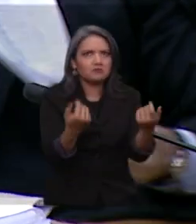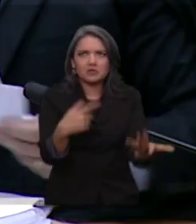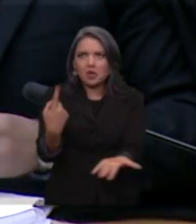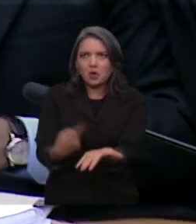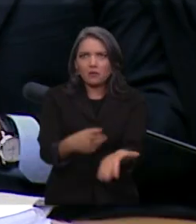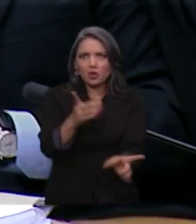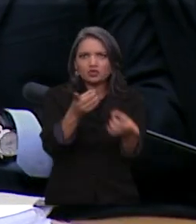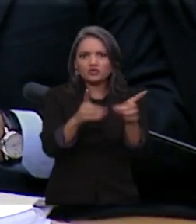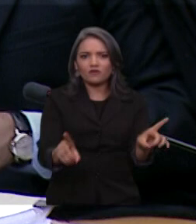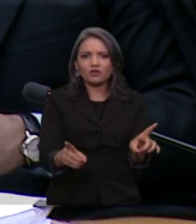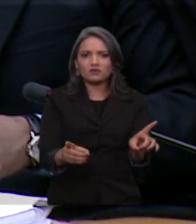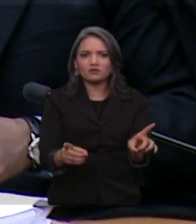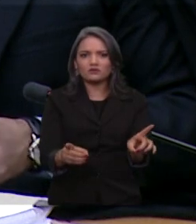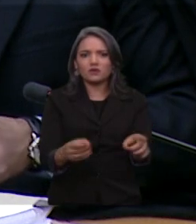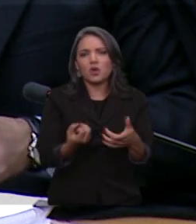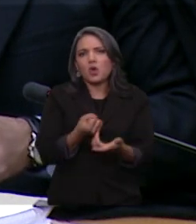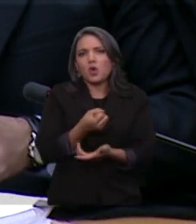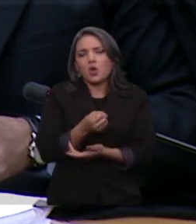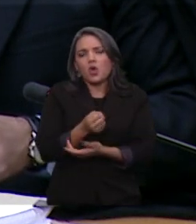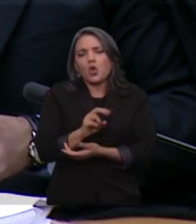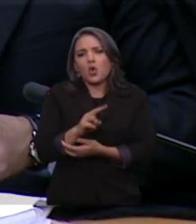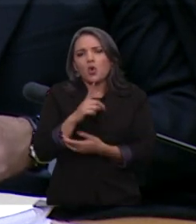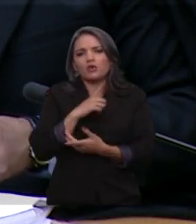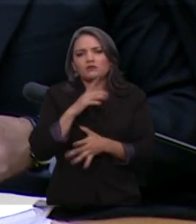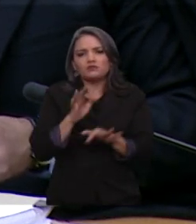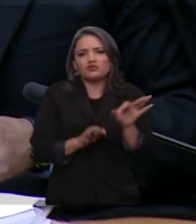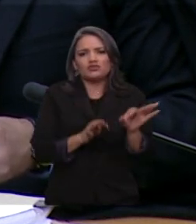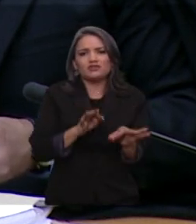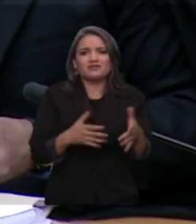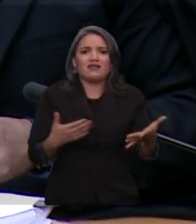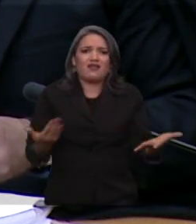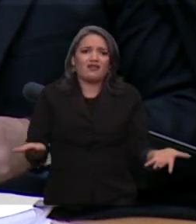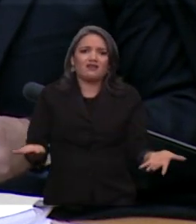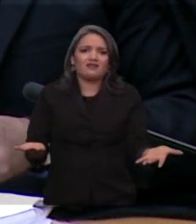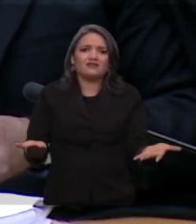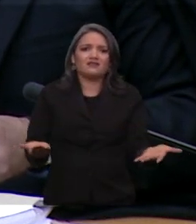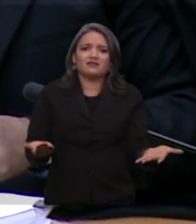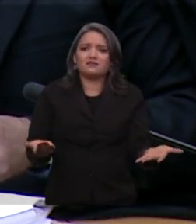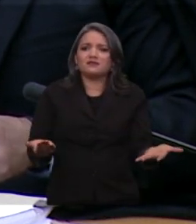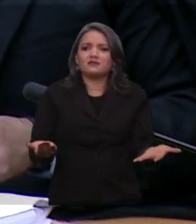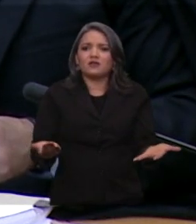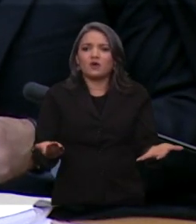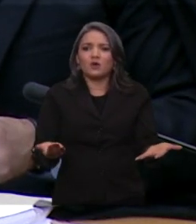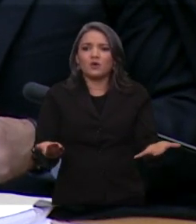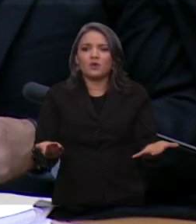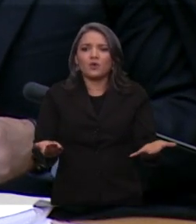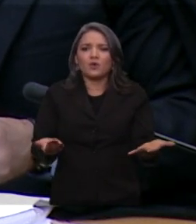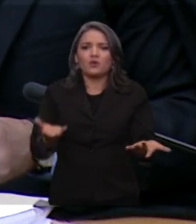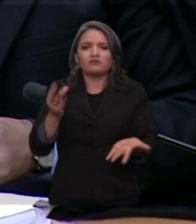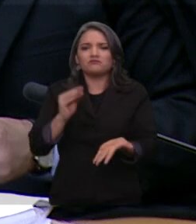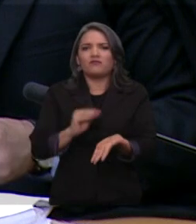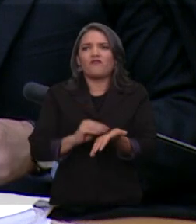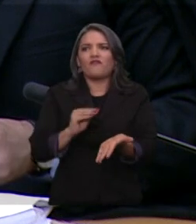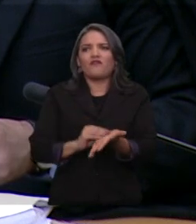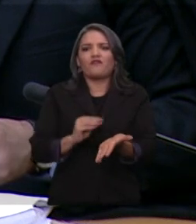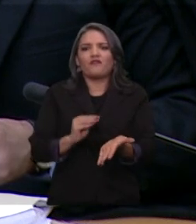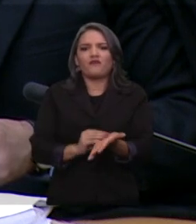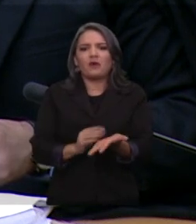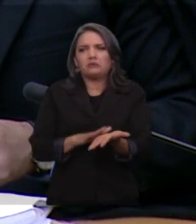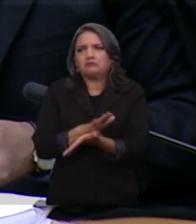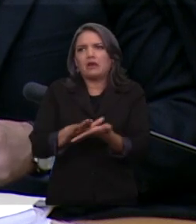por uma das partes ou pelas duas. Então, não ficou faltando nada no ordenamento jurídico para